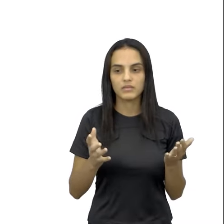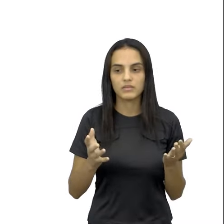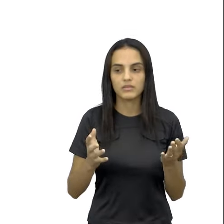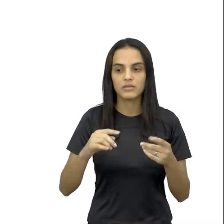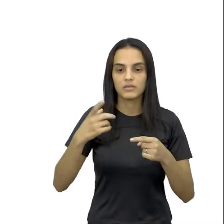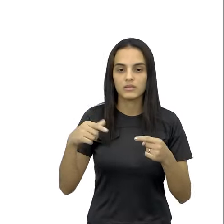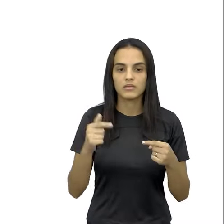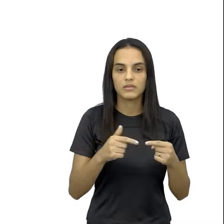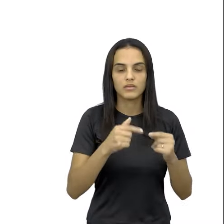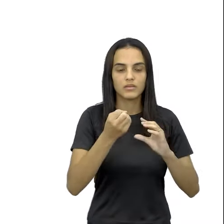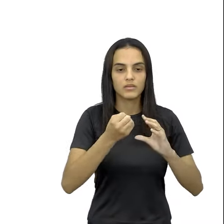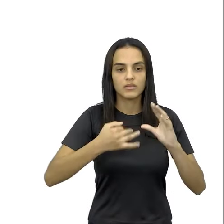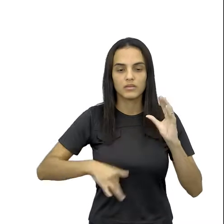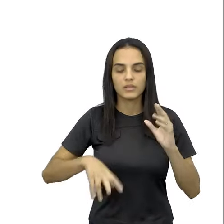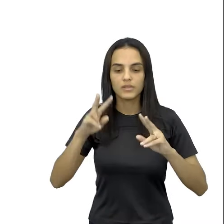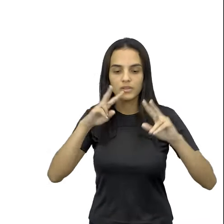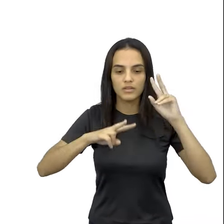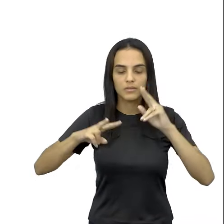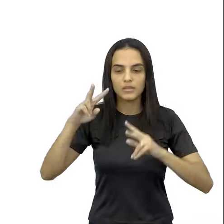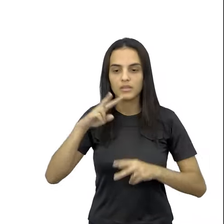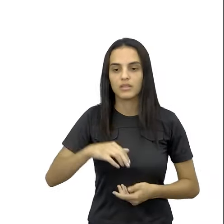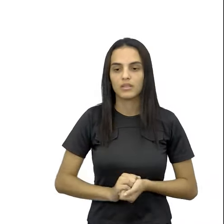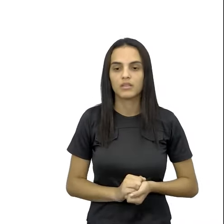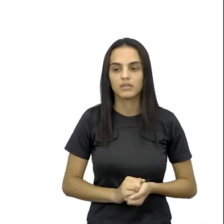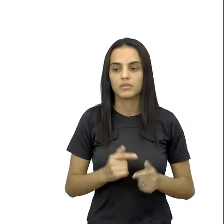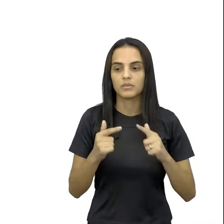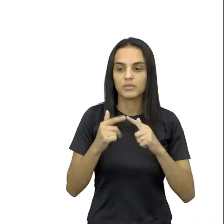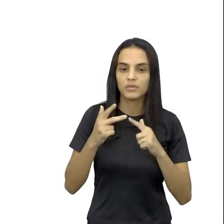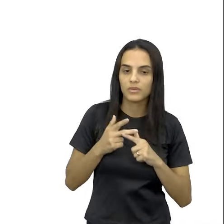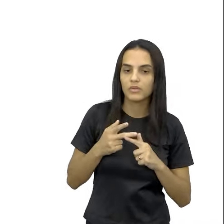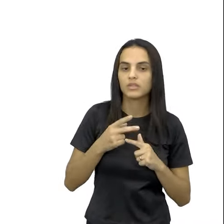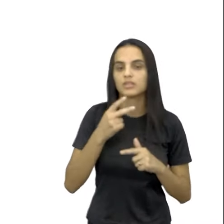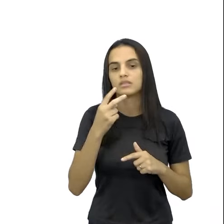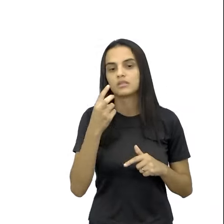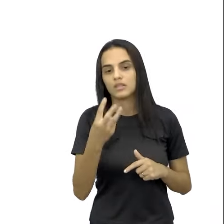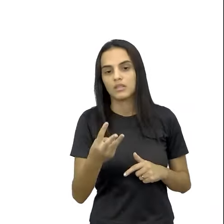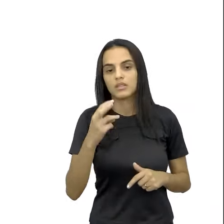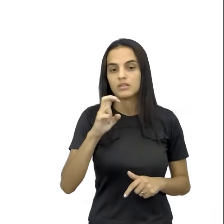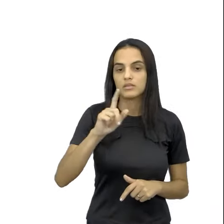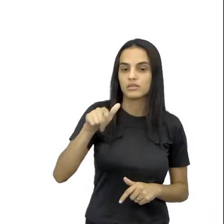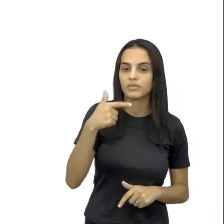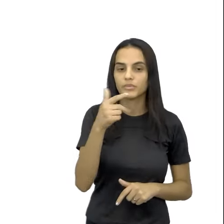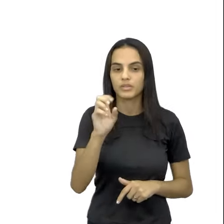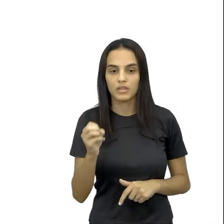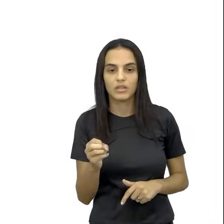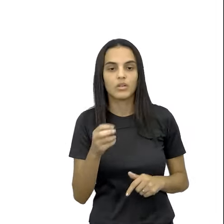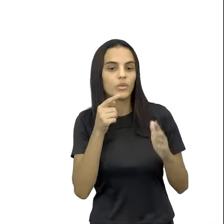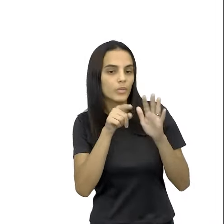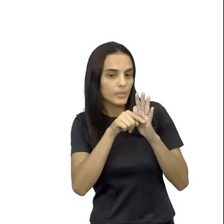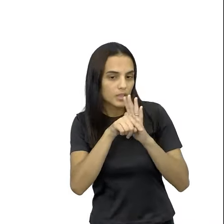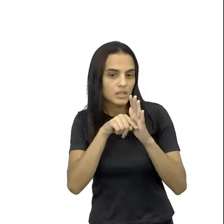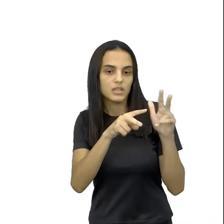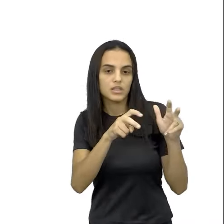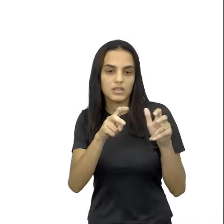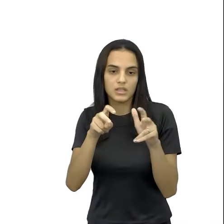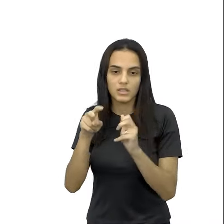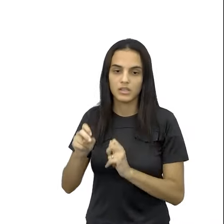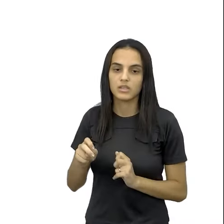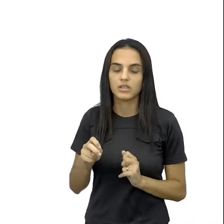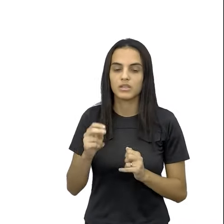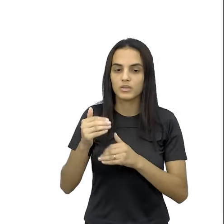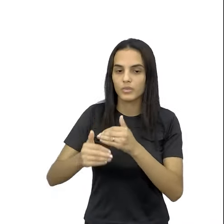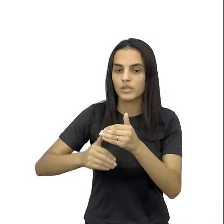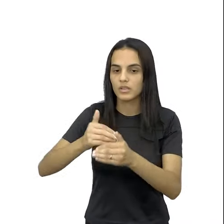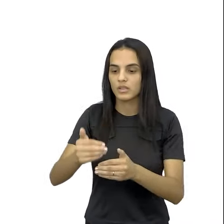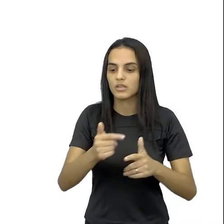os critérios de divisibilidade por 2, 3, 5 e 10, pois observando regularidades nas sequências de